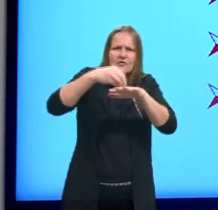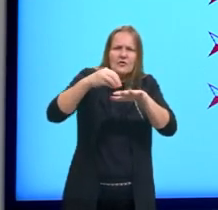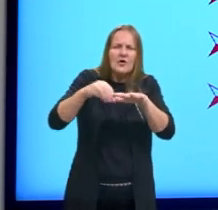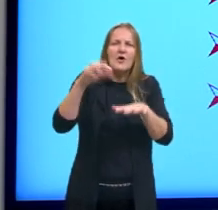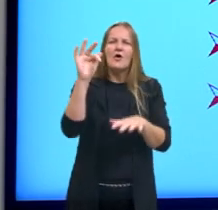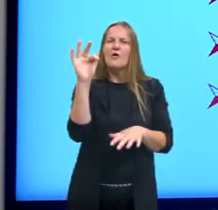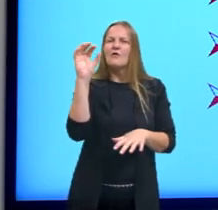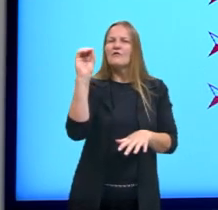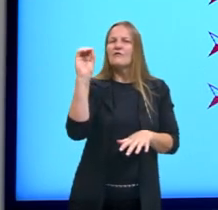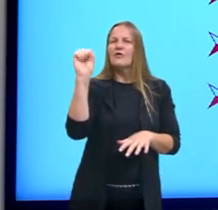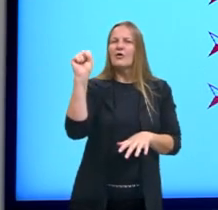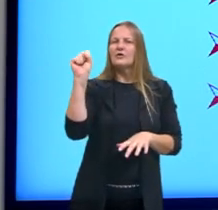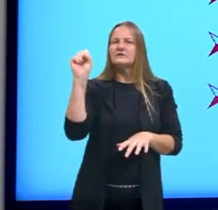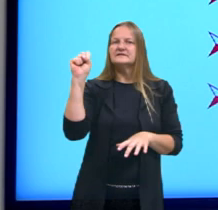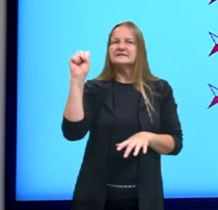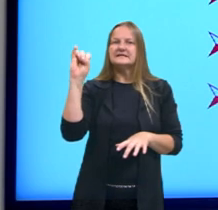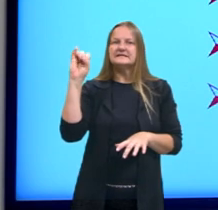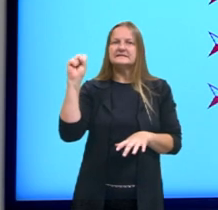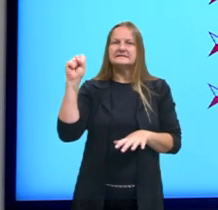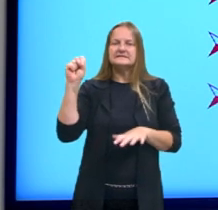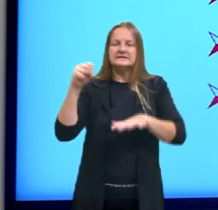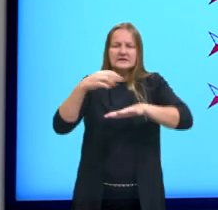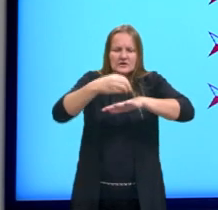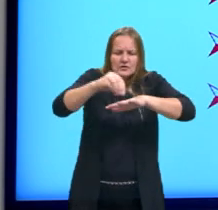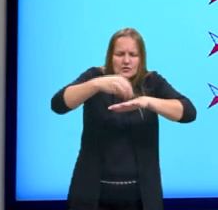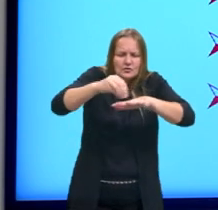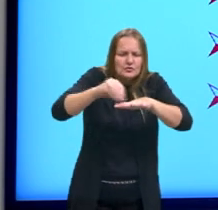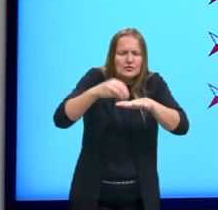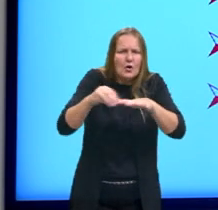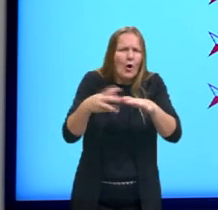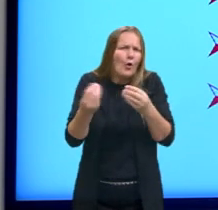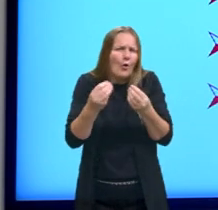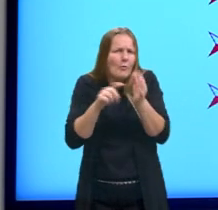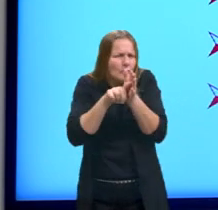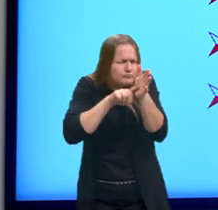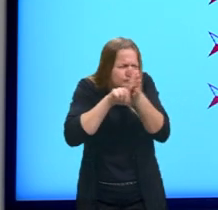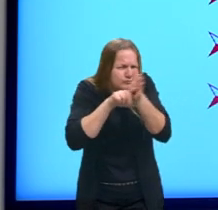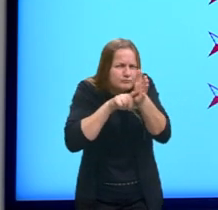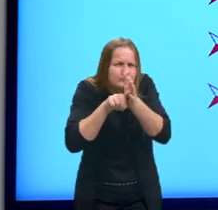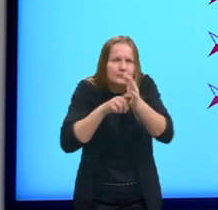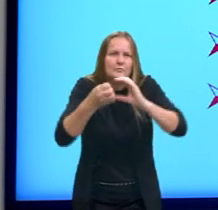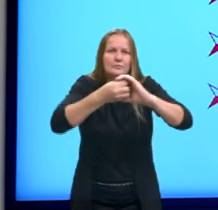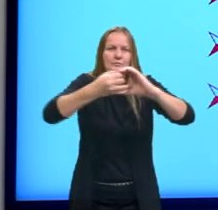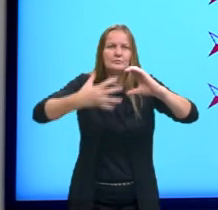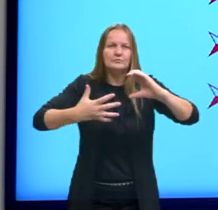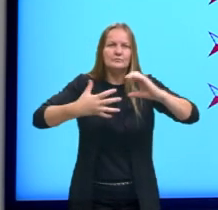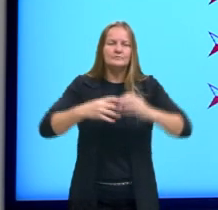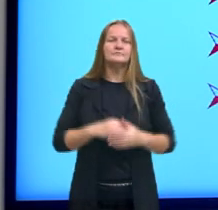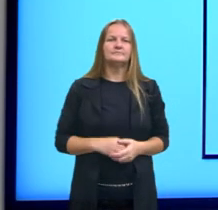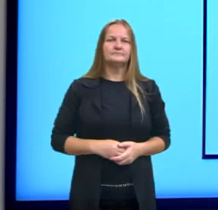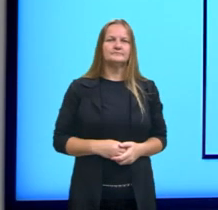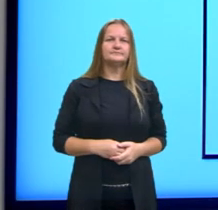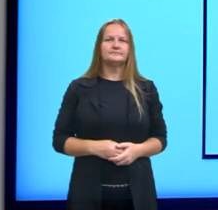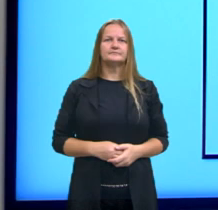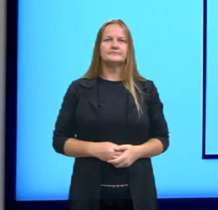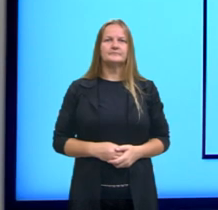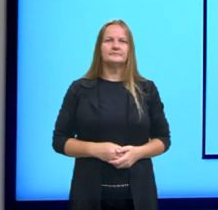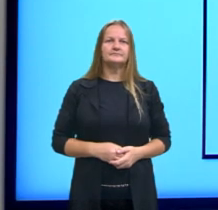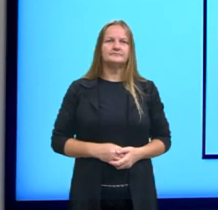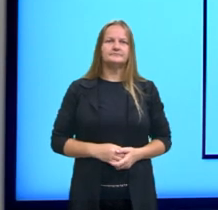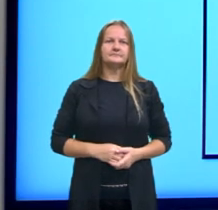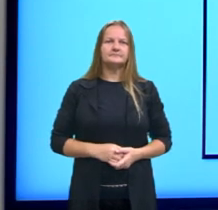vemos bastante bastante fósseis então também é analisada essas características o